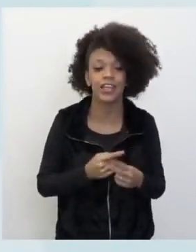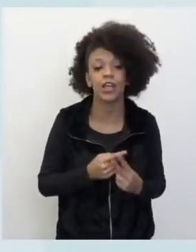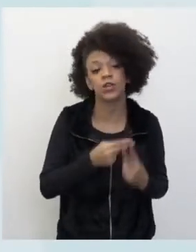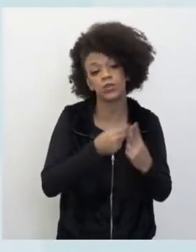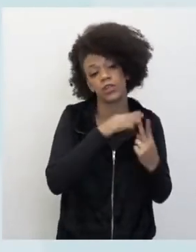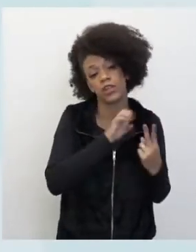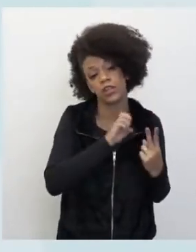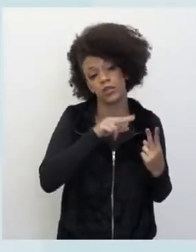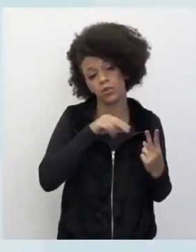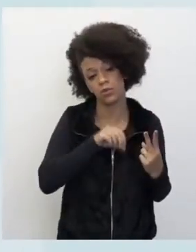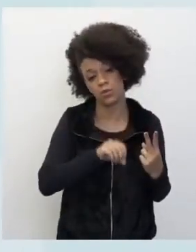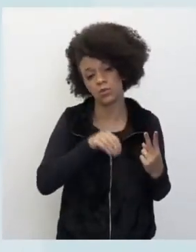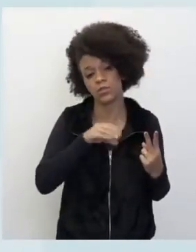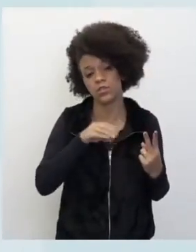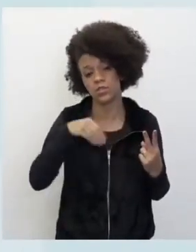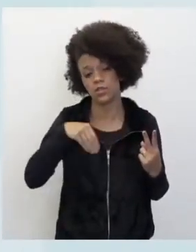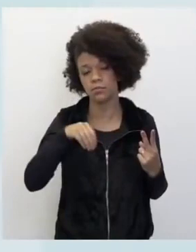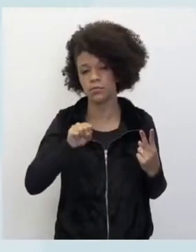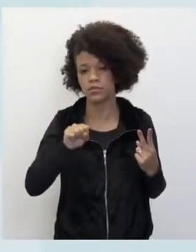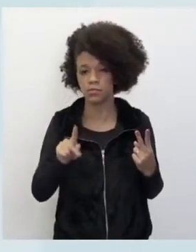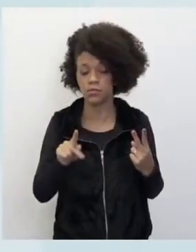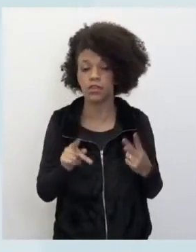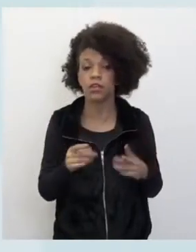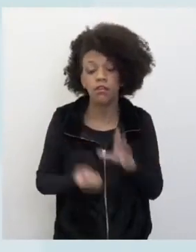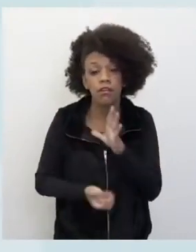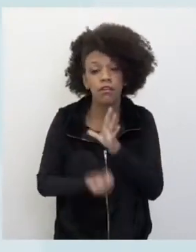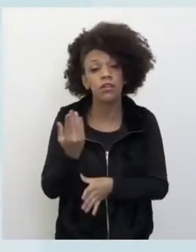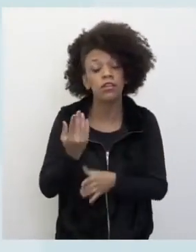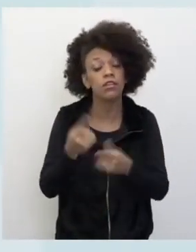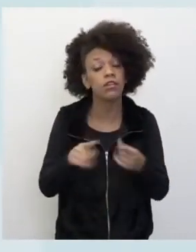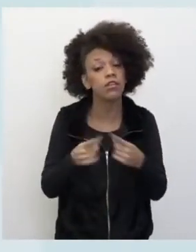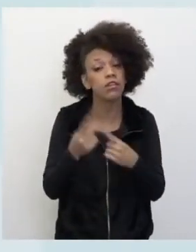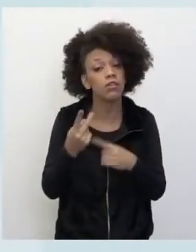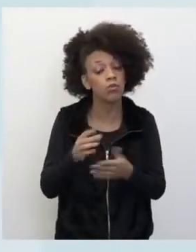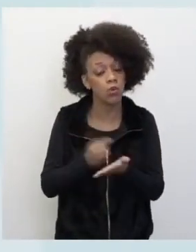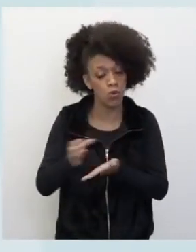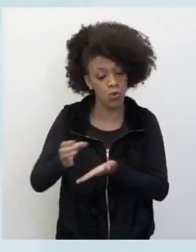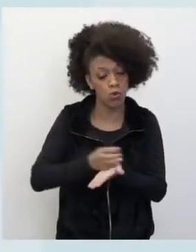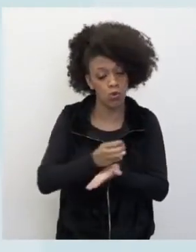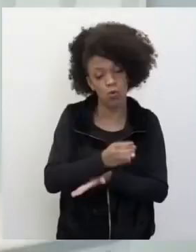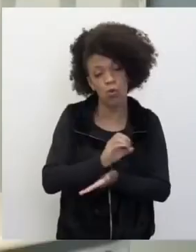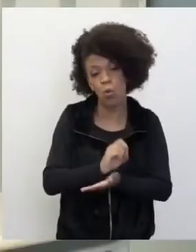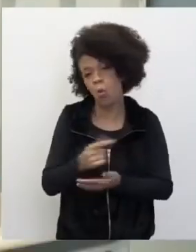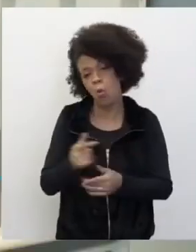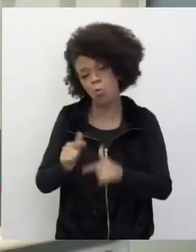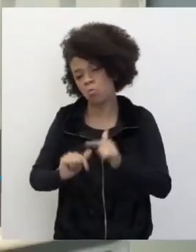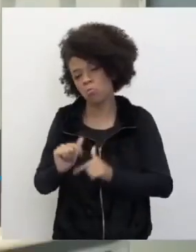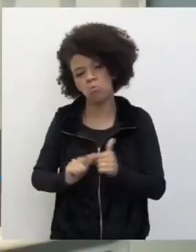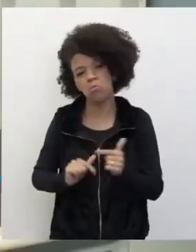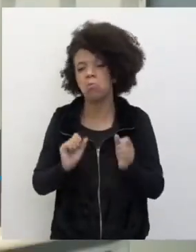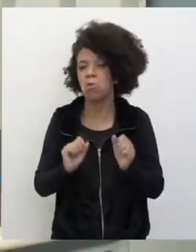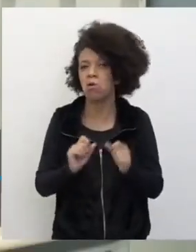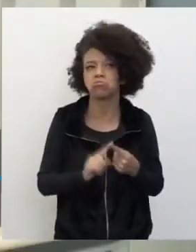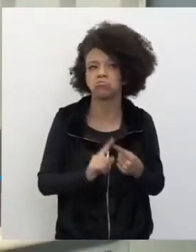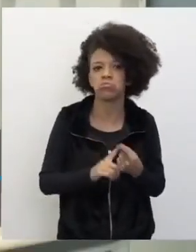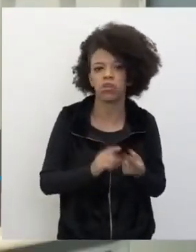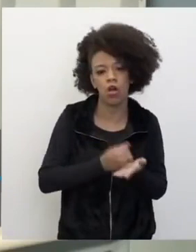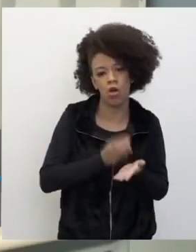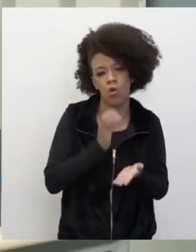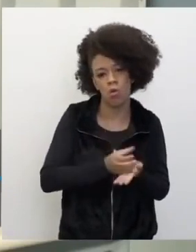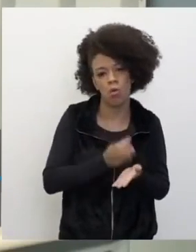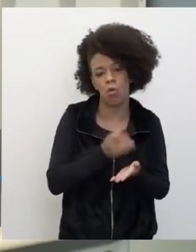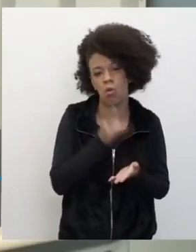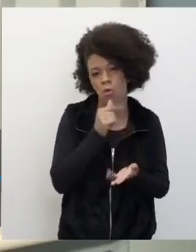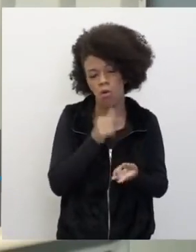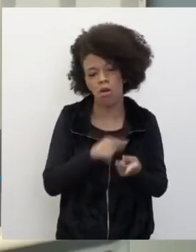CMSP. Crie ou poste a sua composição musical com os copos ou outros objetos, turma. Pode ser com um copo de